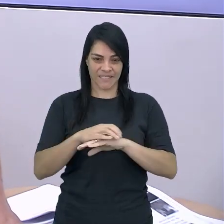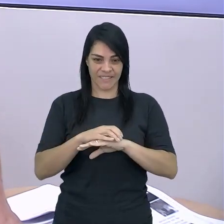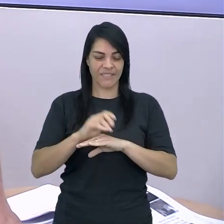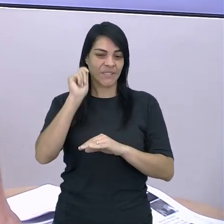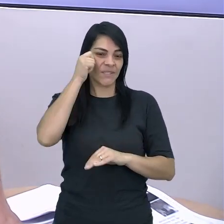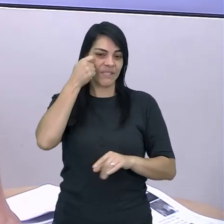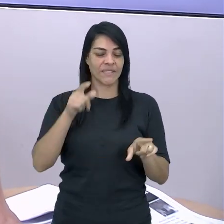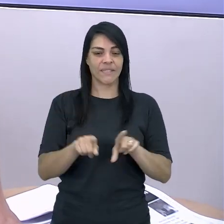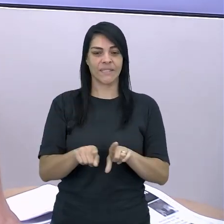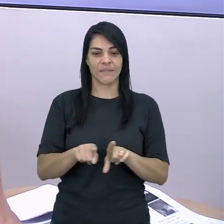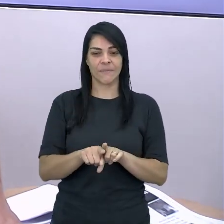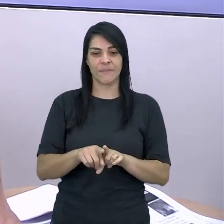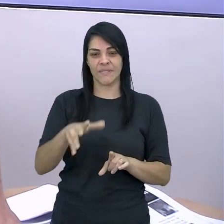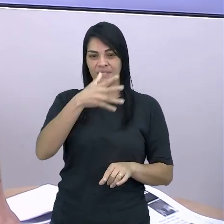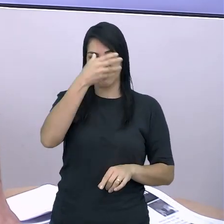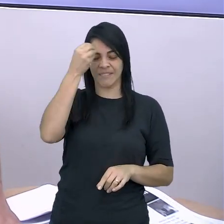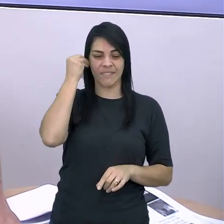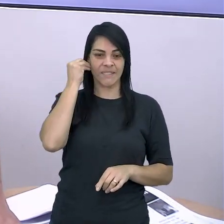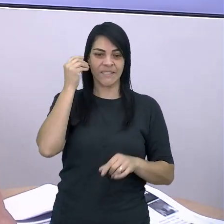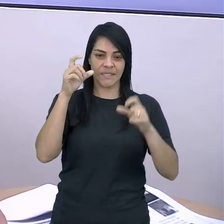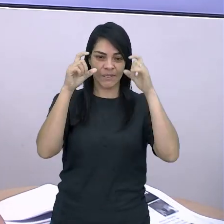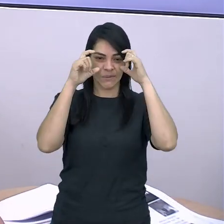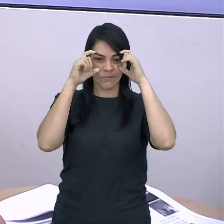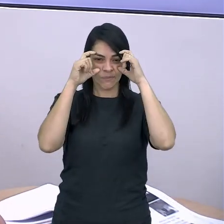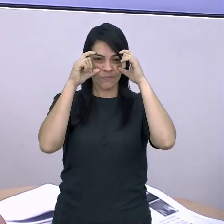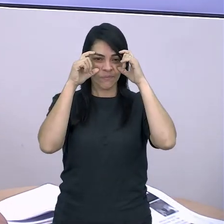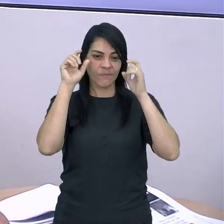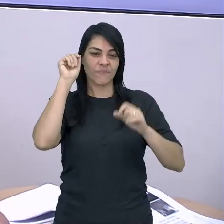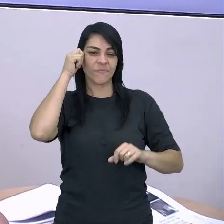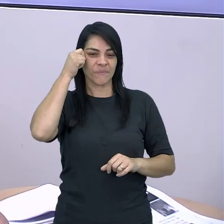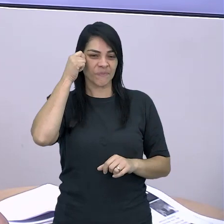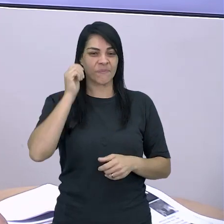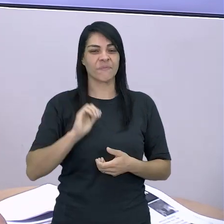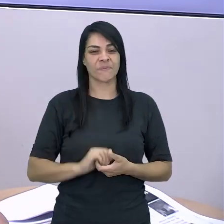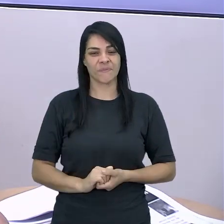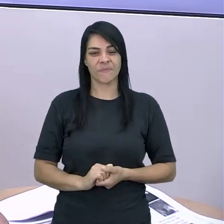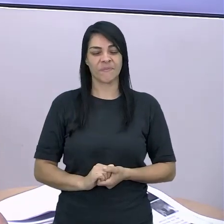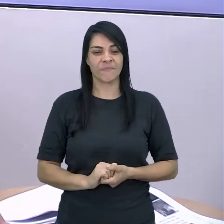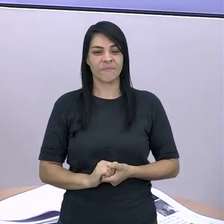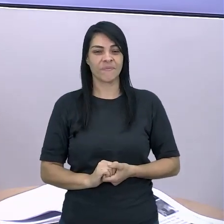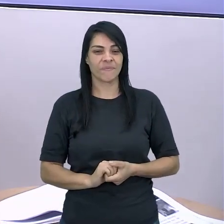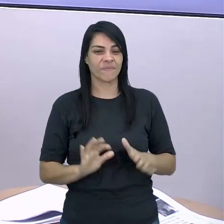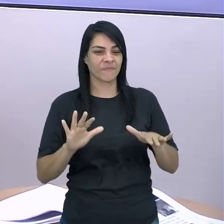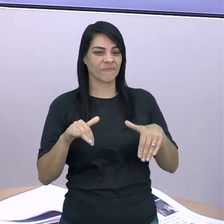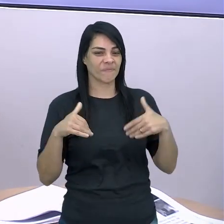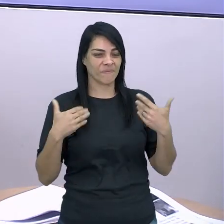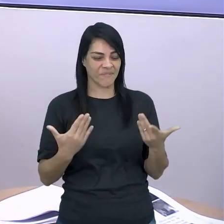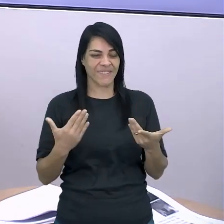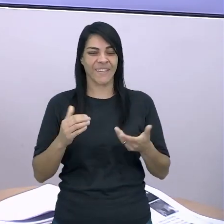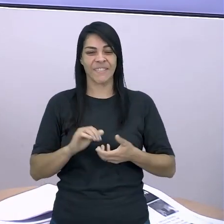preta. E esqueci meus óculos de armação preta. Então,